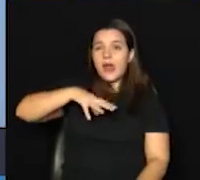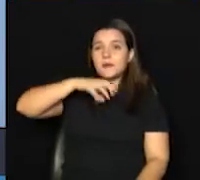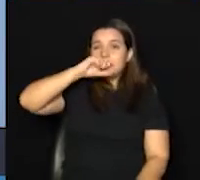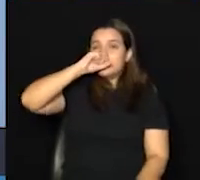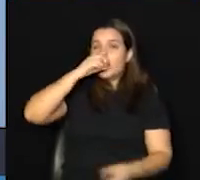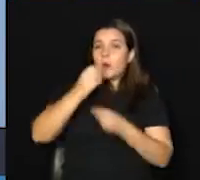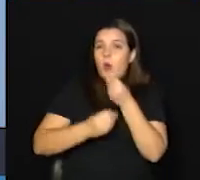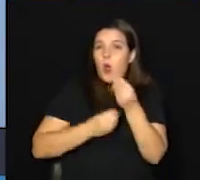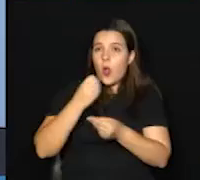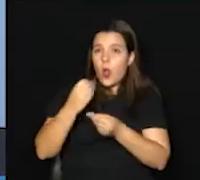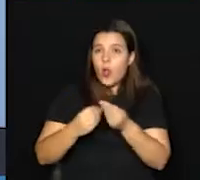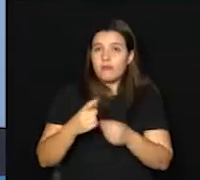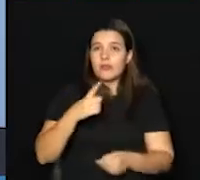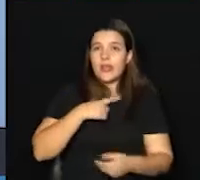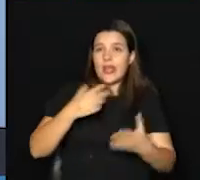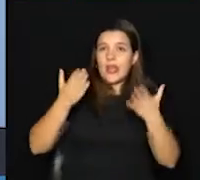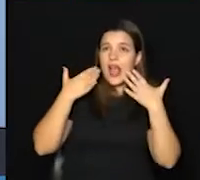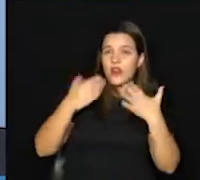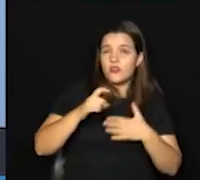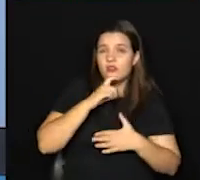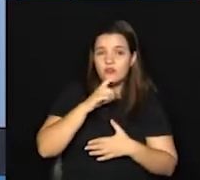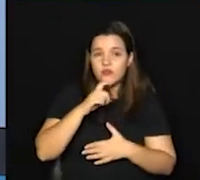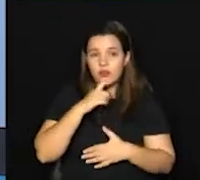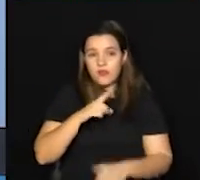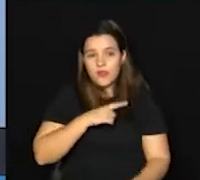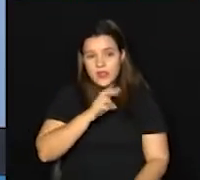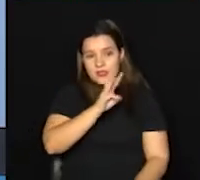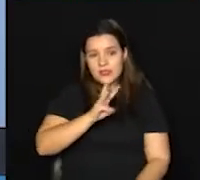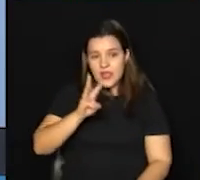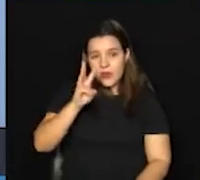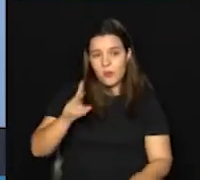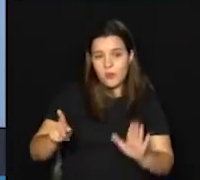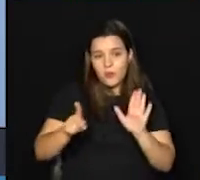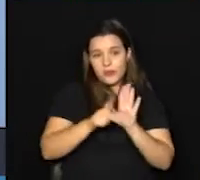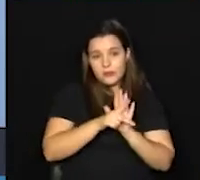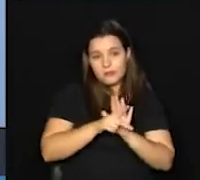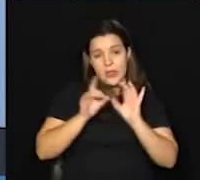o tempo, se tem algum alerta, nós temos aqui o site, que é o